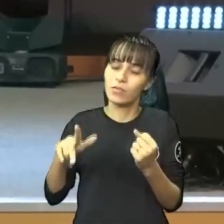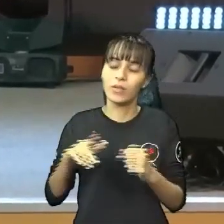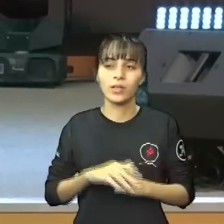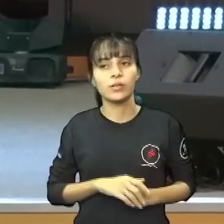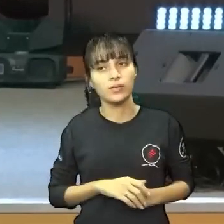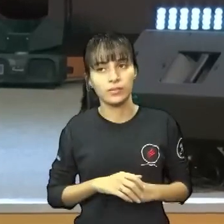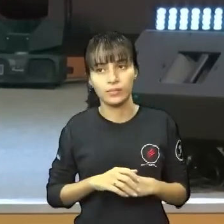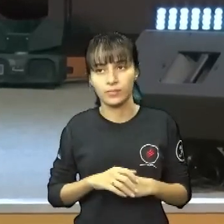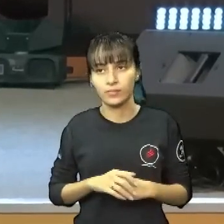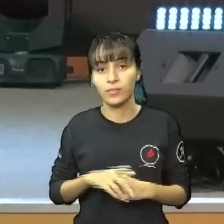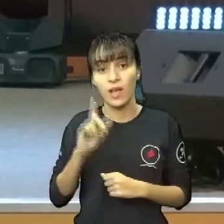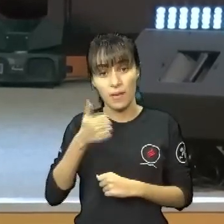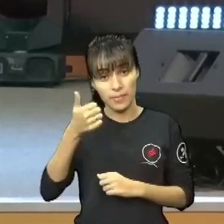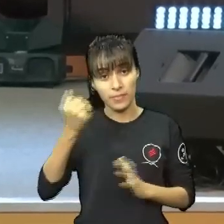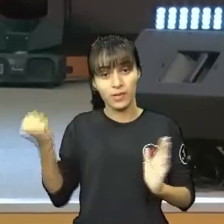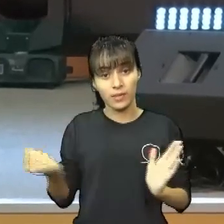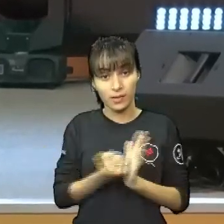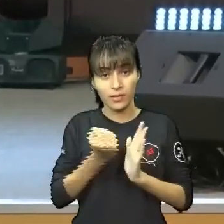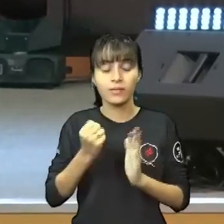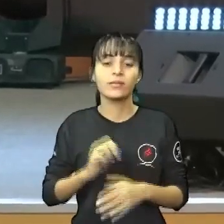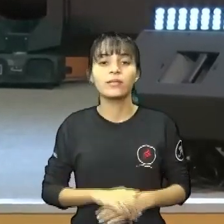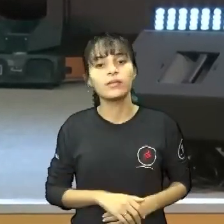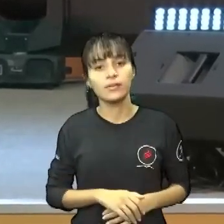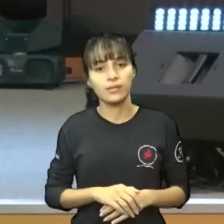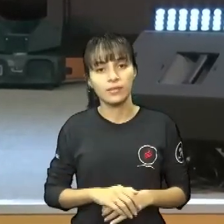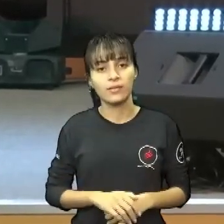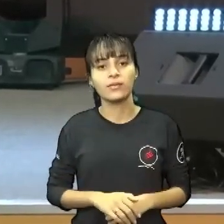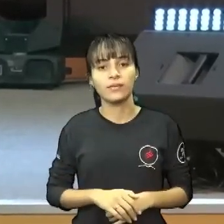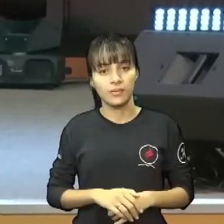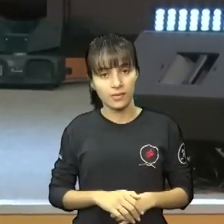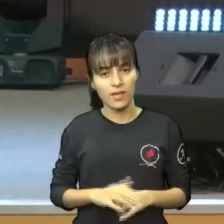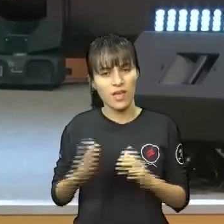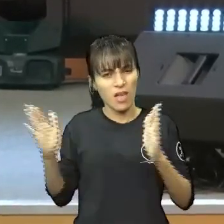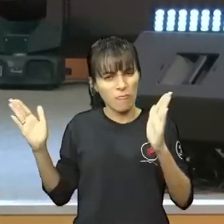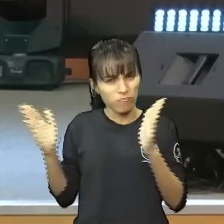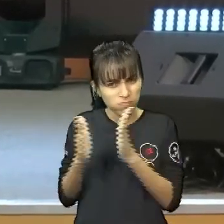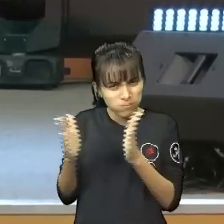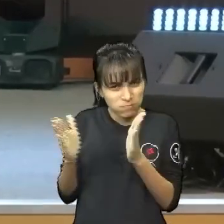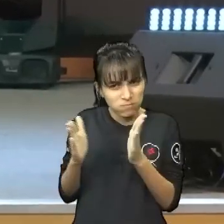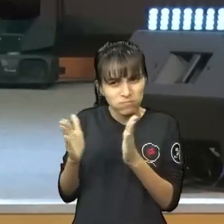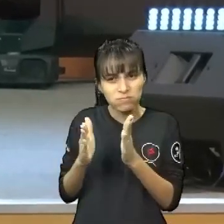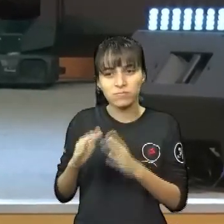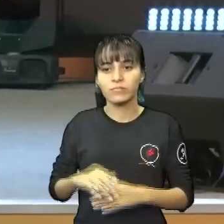é a primeira marca é difícil é estreito